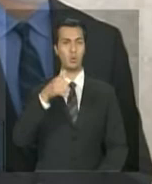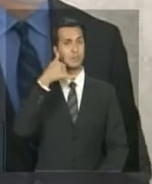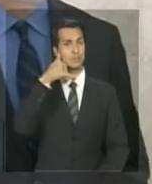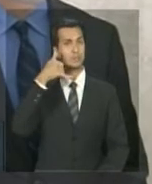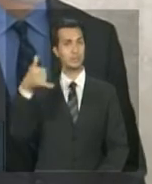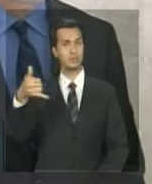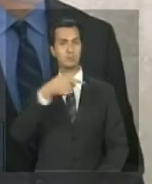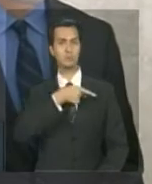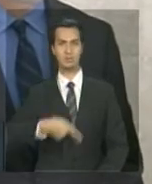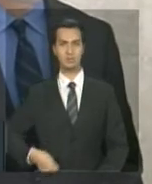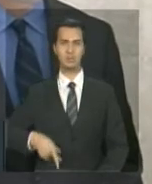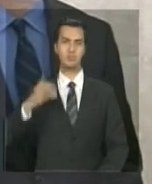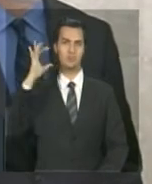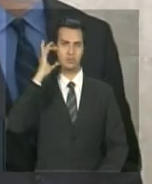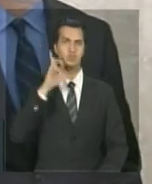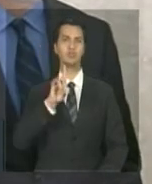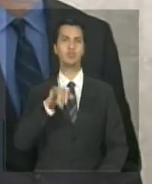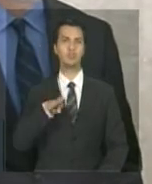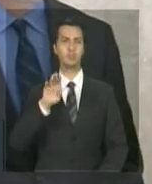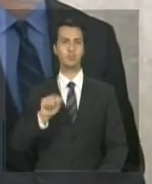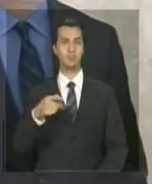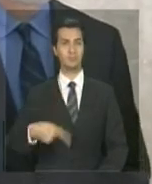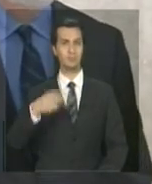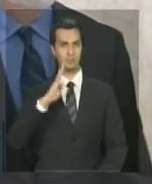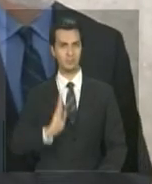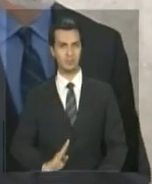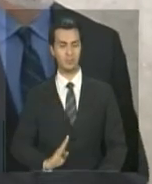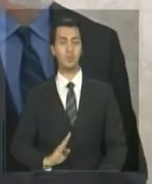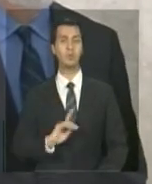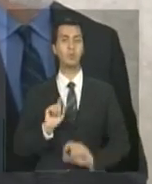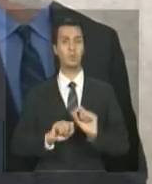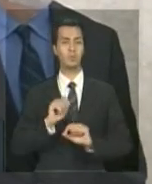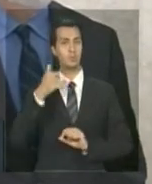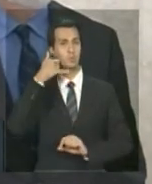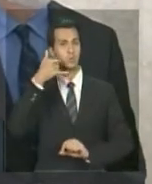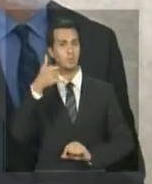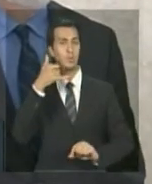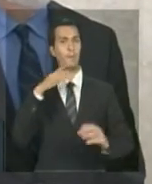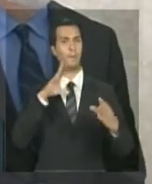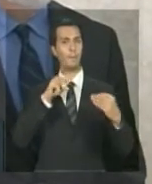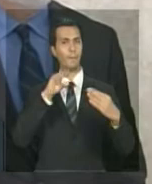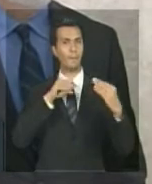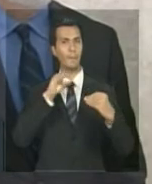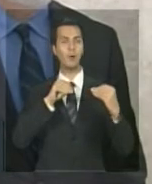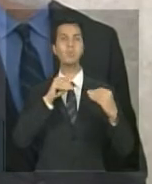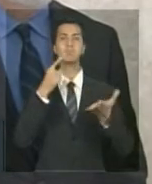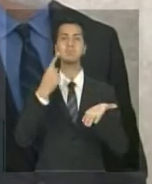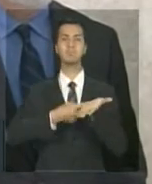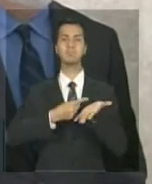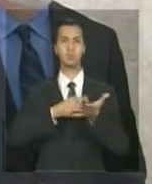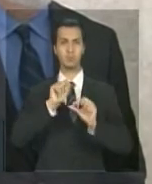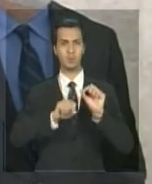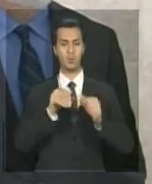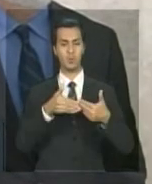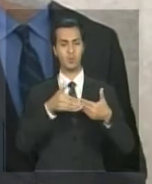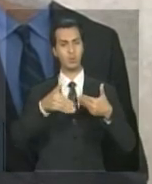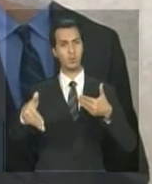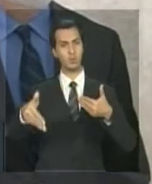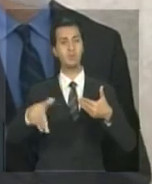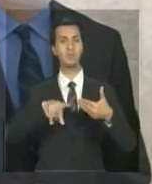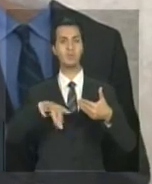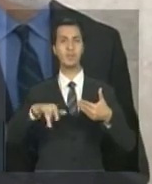e nesta conversa ficou acertado que nós vamos começar um processo de